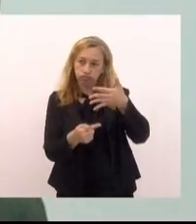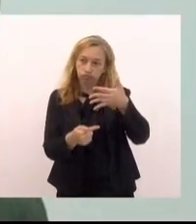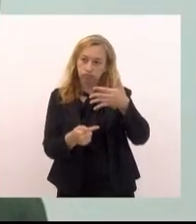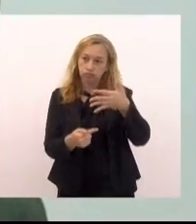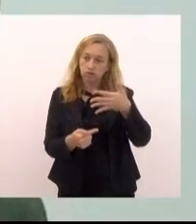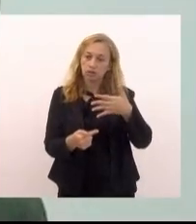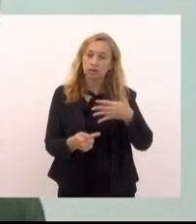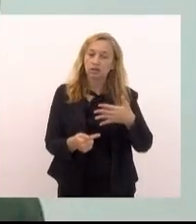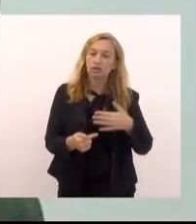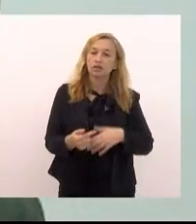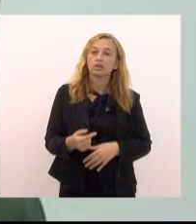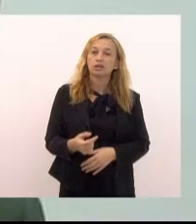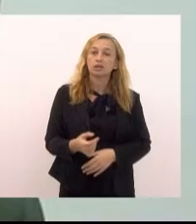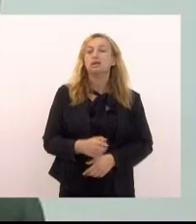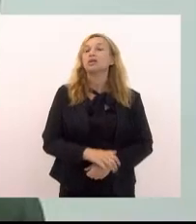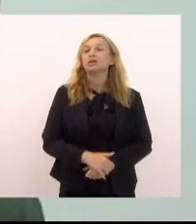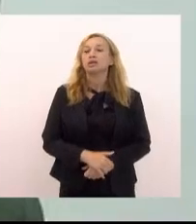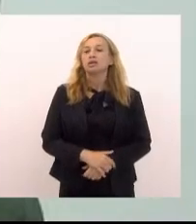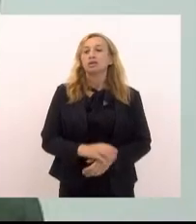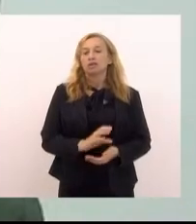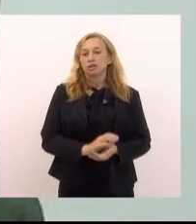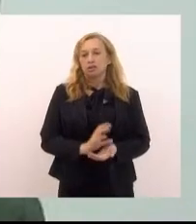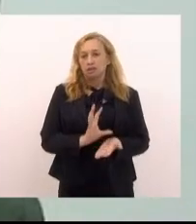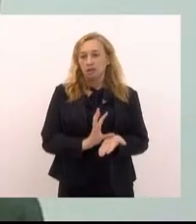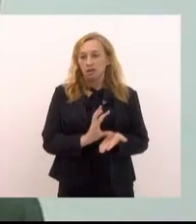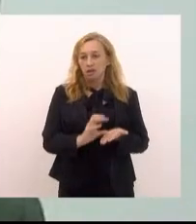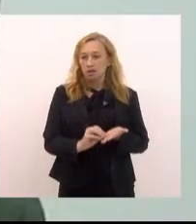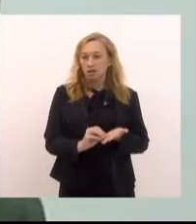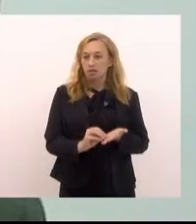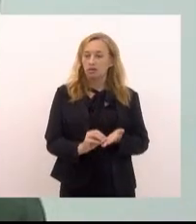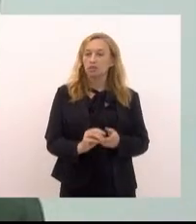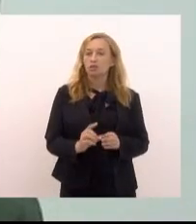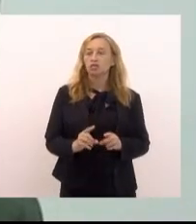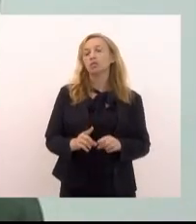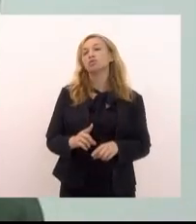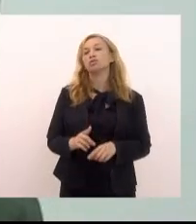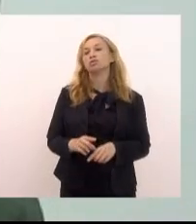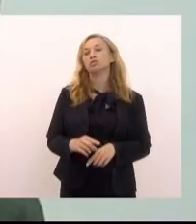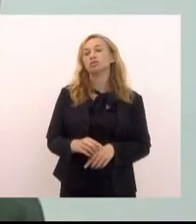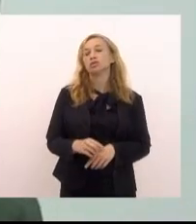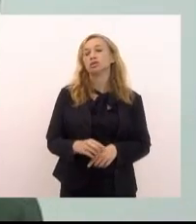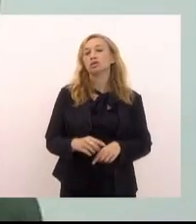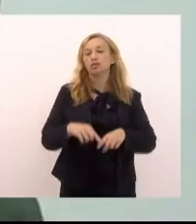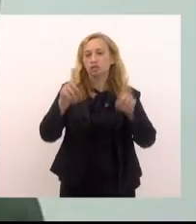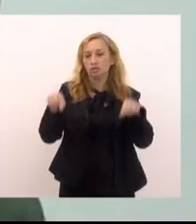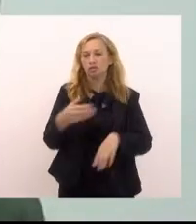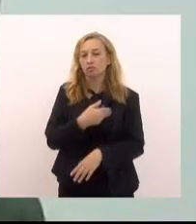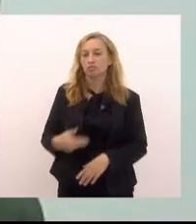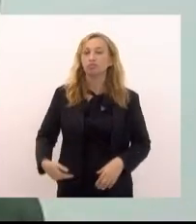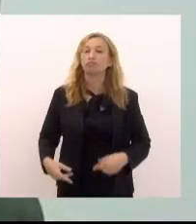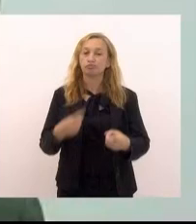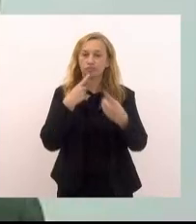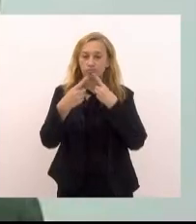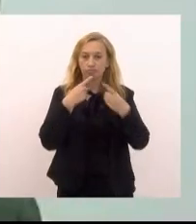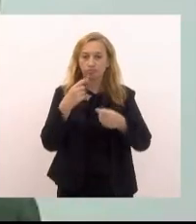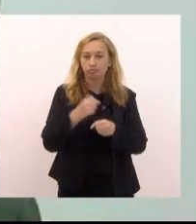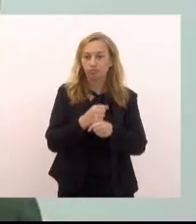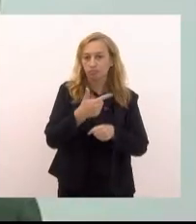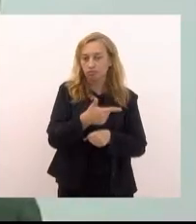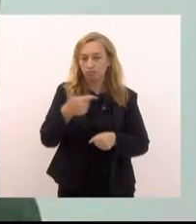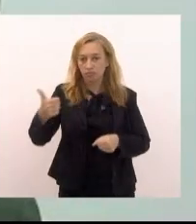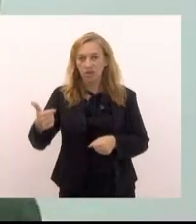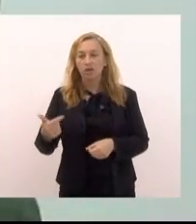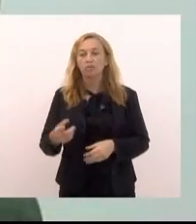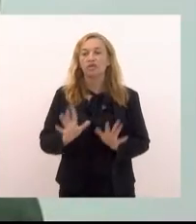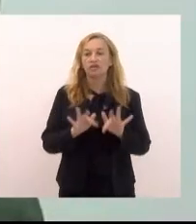extensa pauta do funcionalismo público que temos que discutir em 22. E, para fechar, deputada